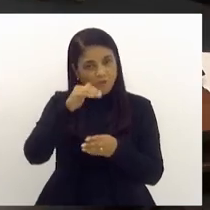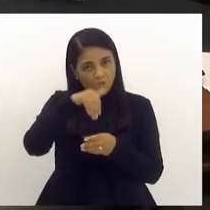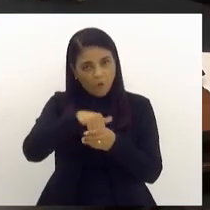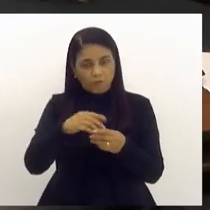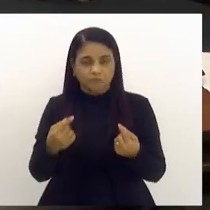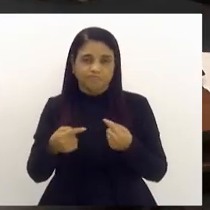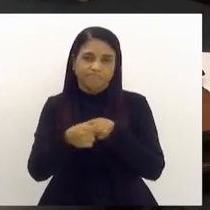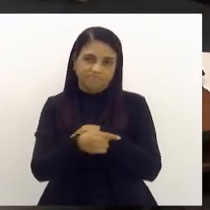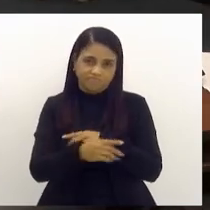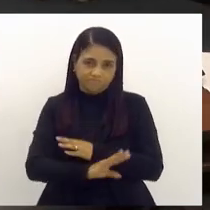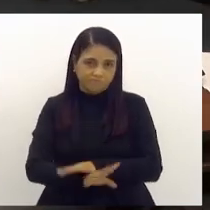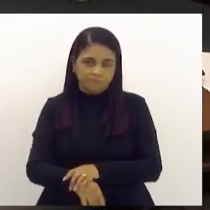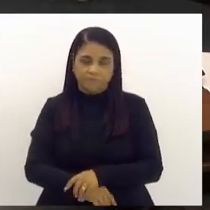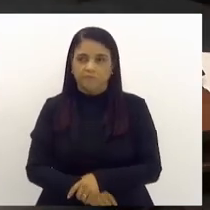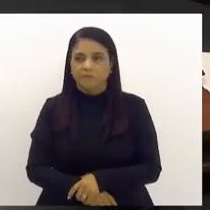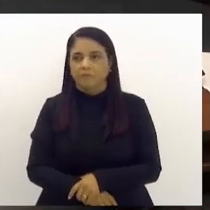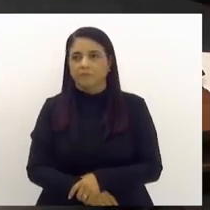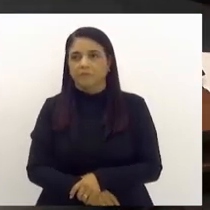contrário.